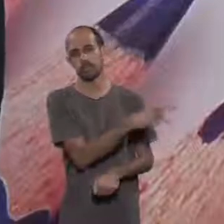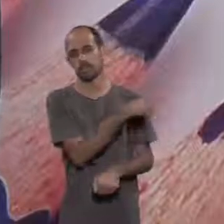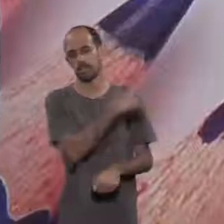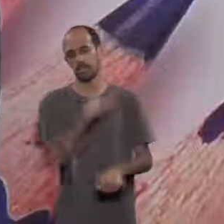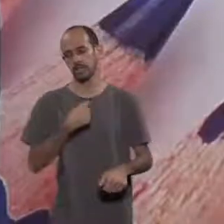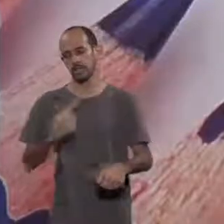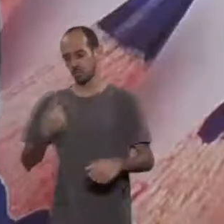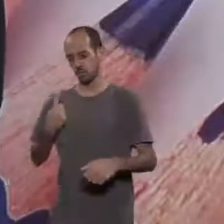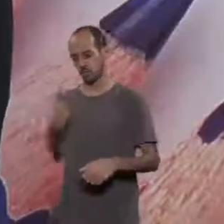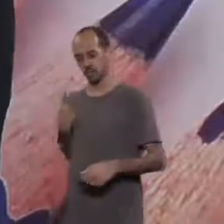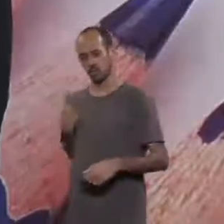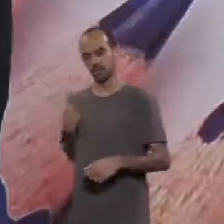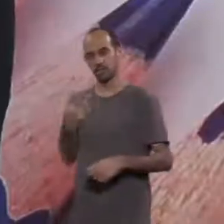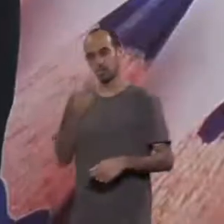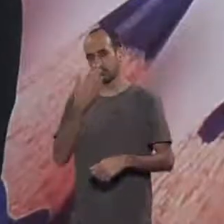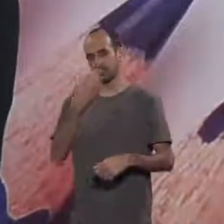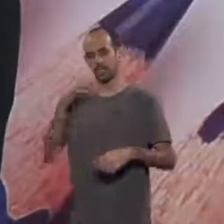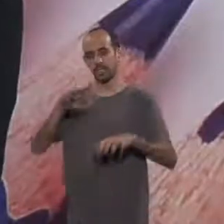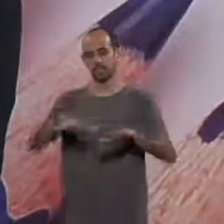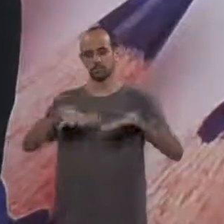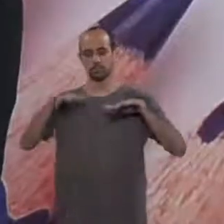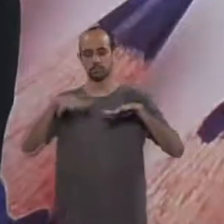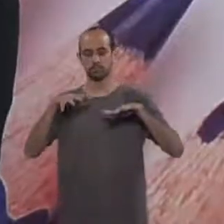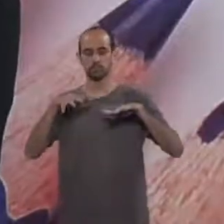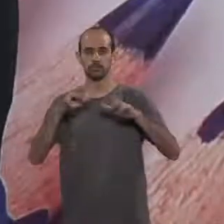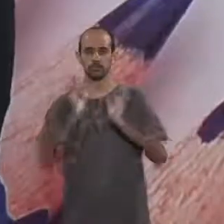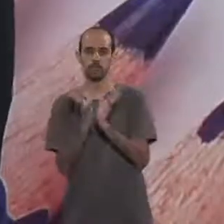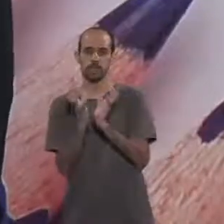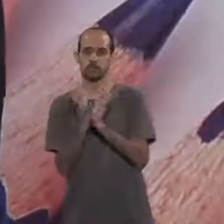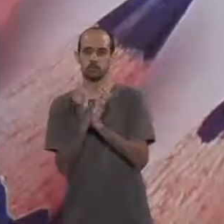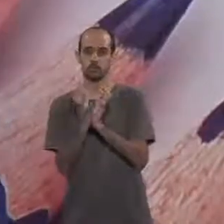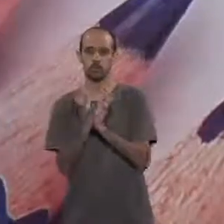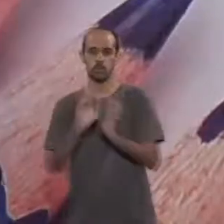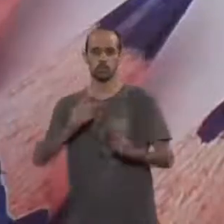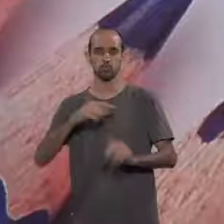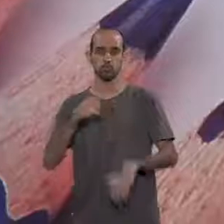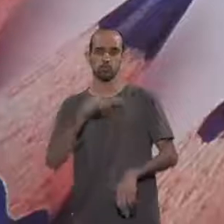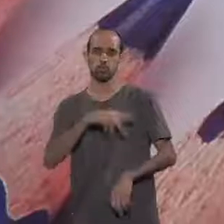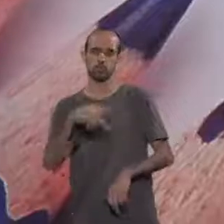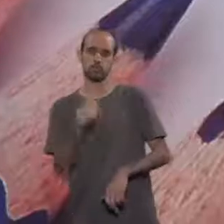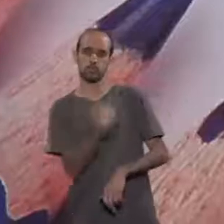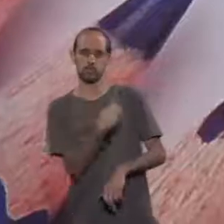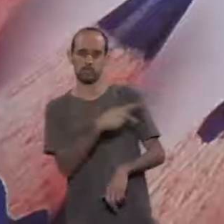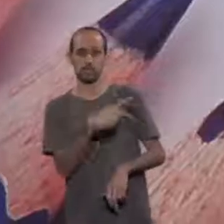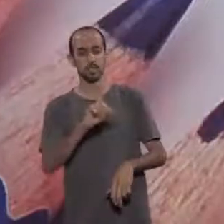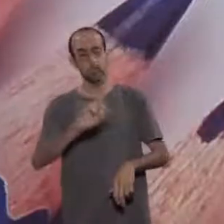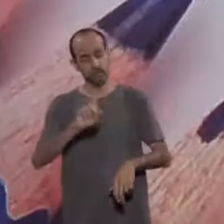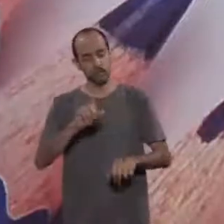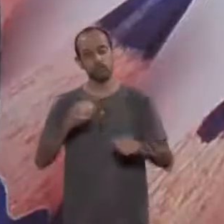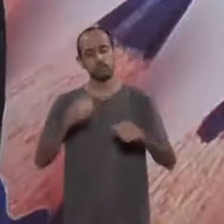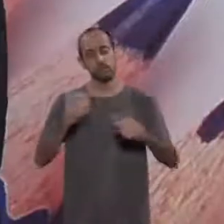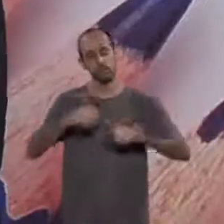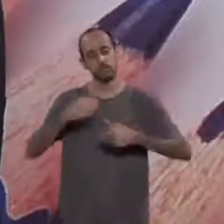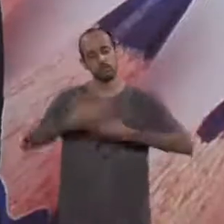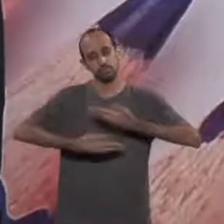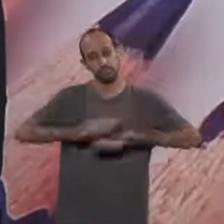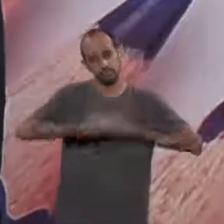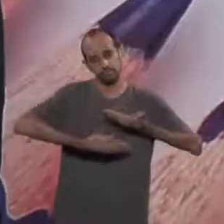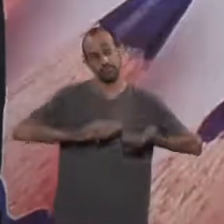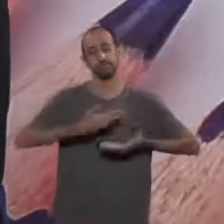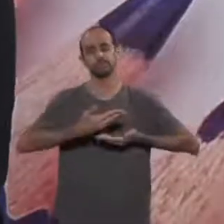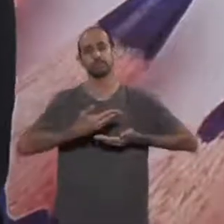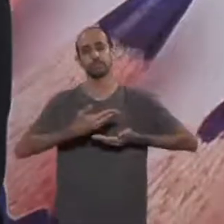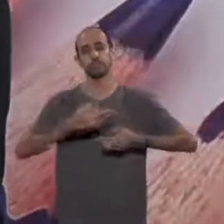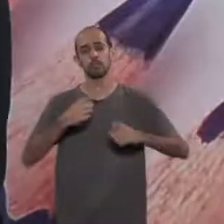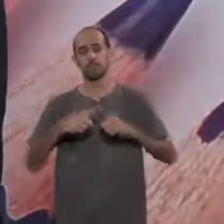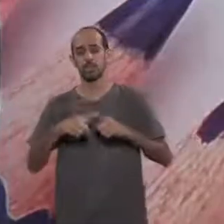sou professora dele, né? Então, assim, é importante que a escola toda tenha essa consciência, e para os professores também,